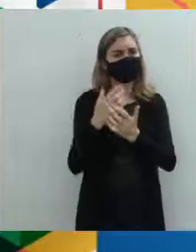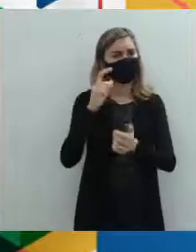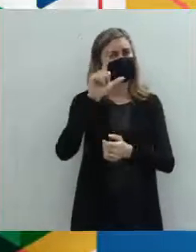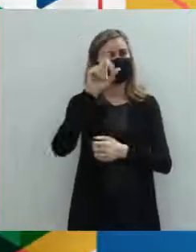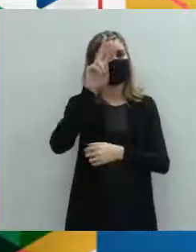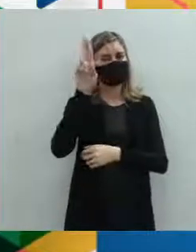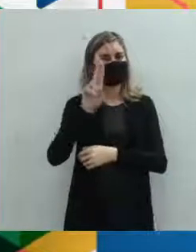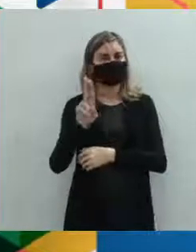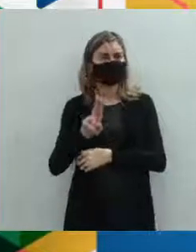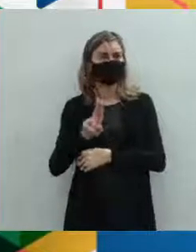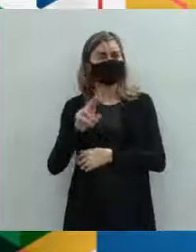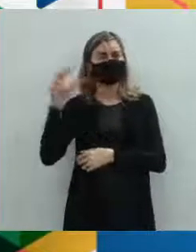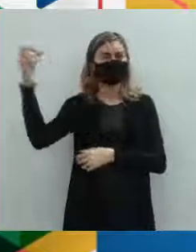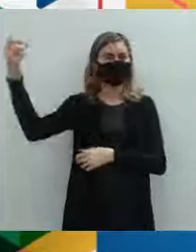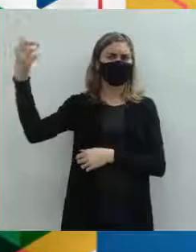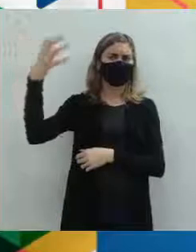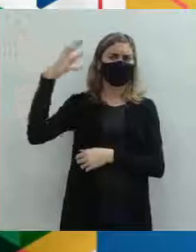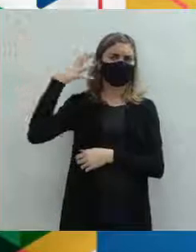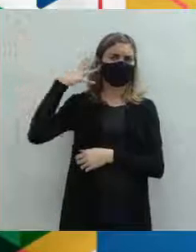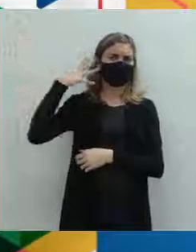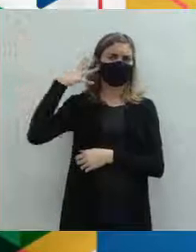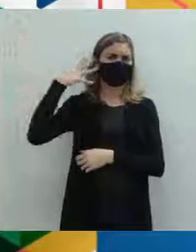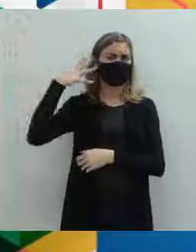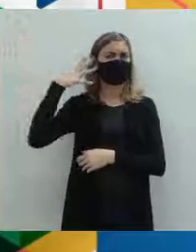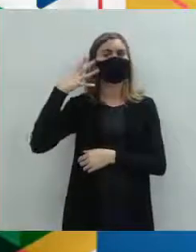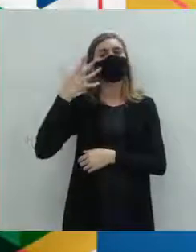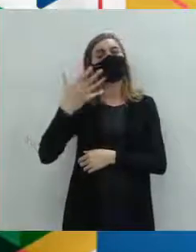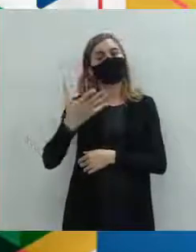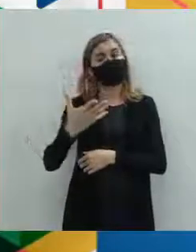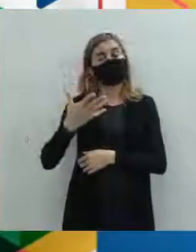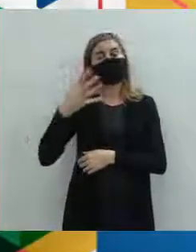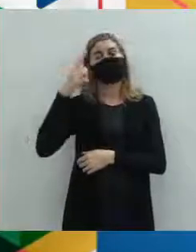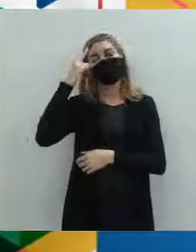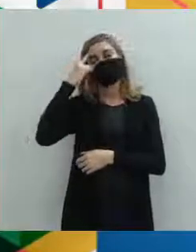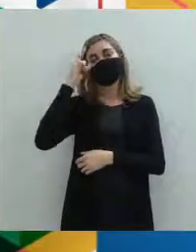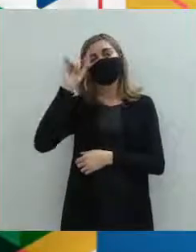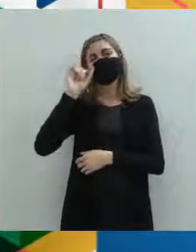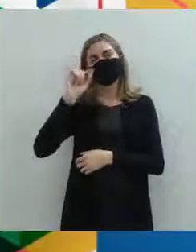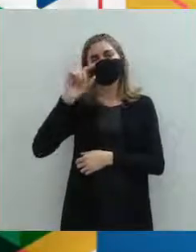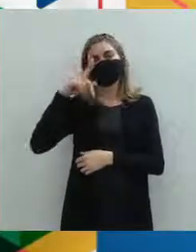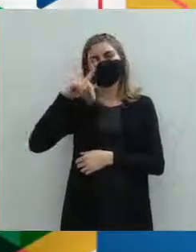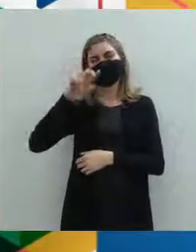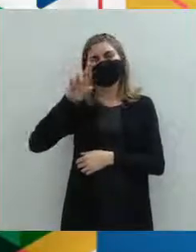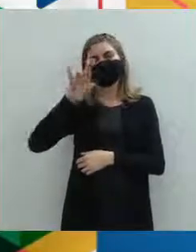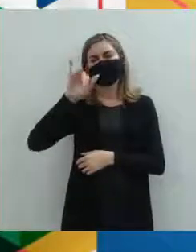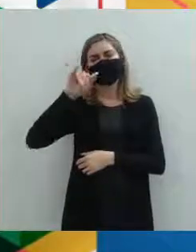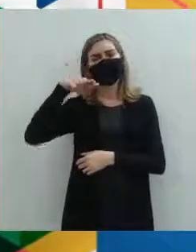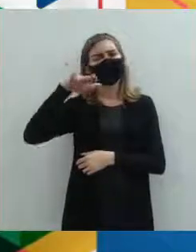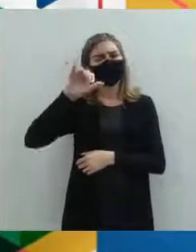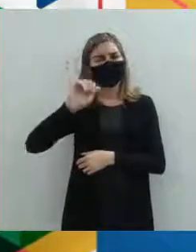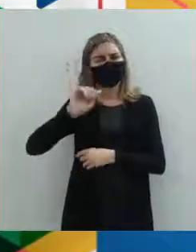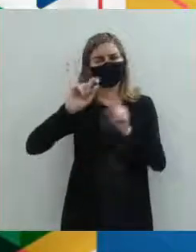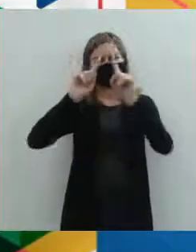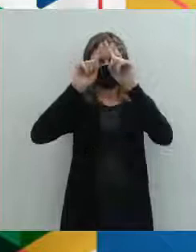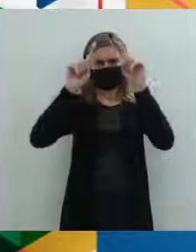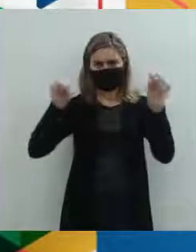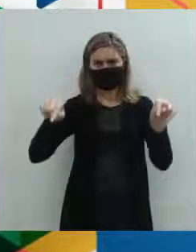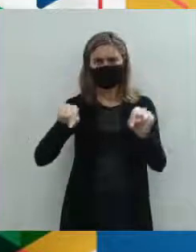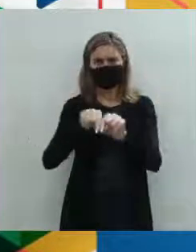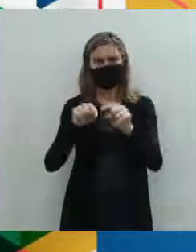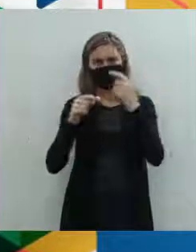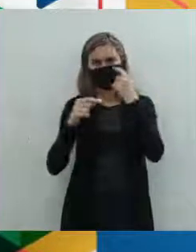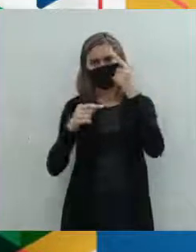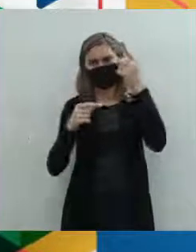luz. A luz está passando ali e tal. Aí ele pegou um prisma, que é um triângulo que vocês estão vendo